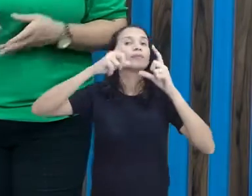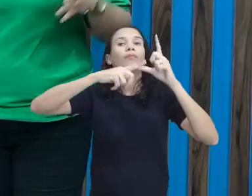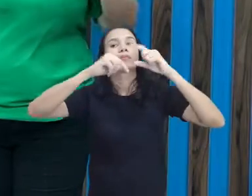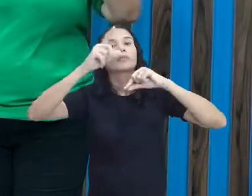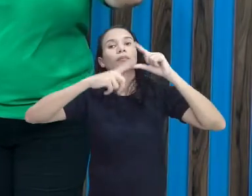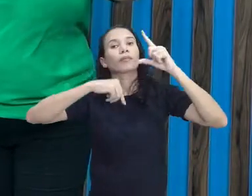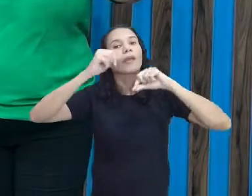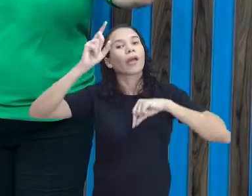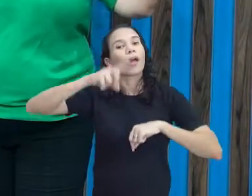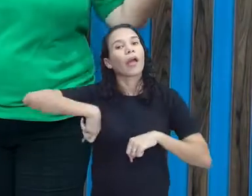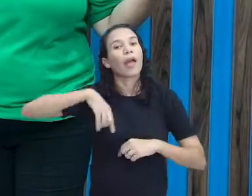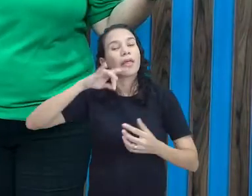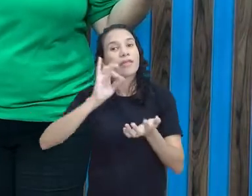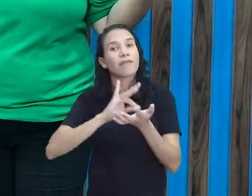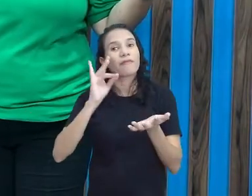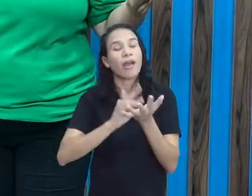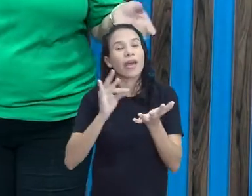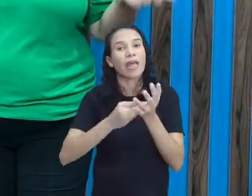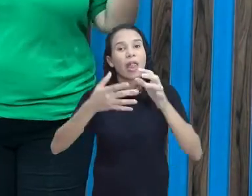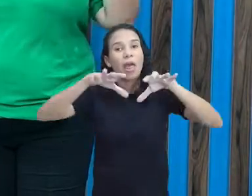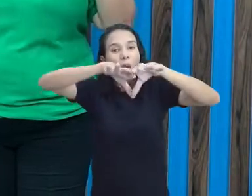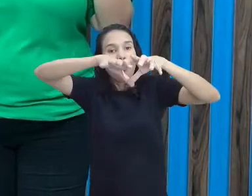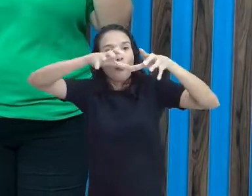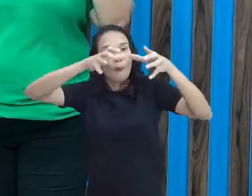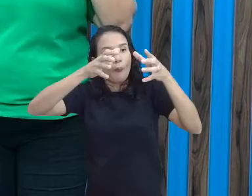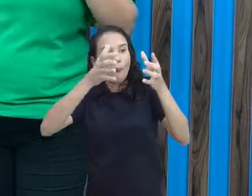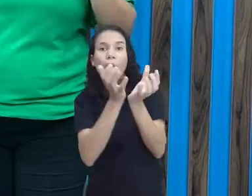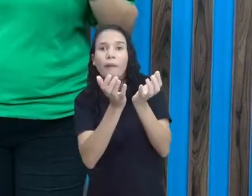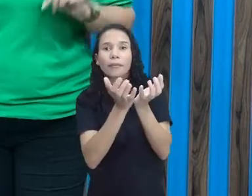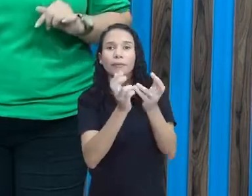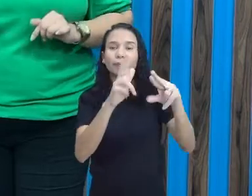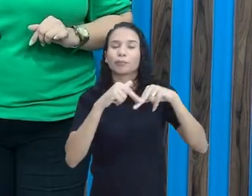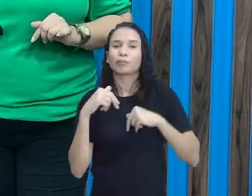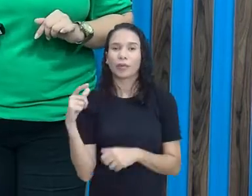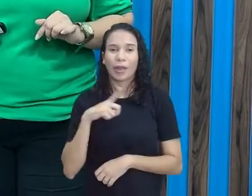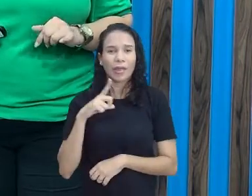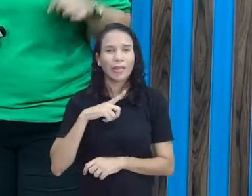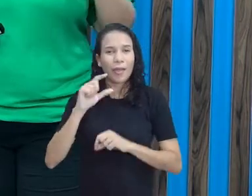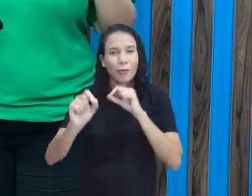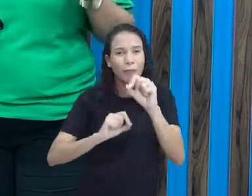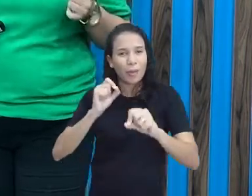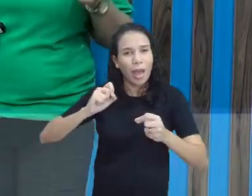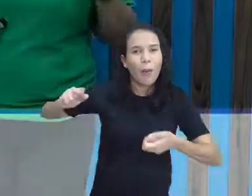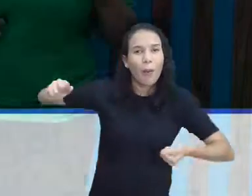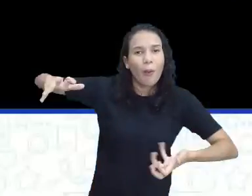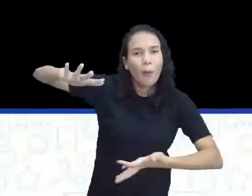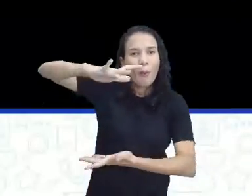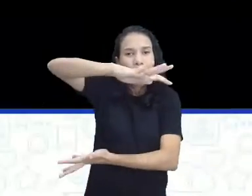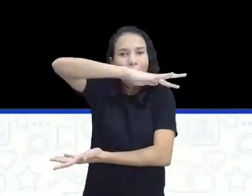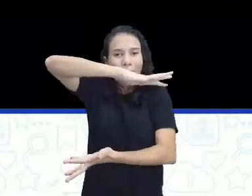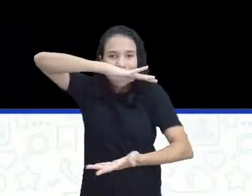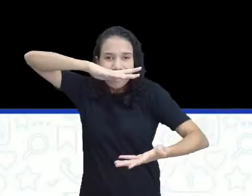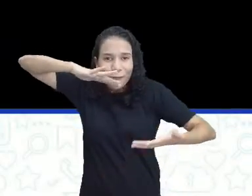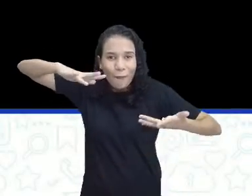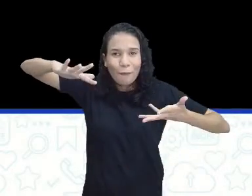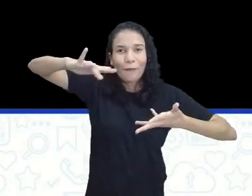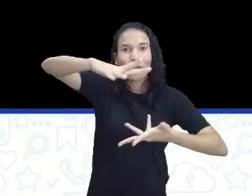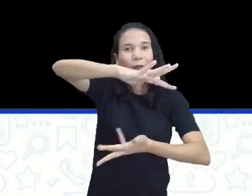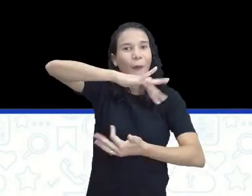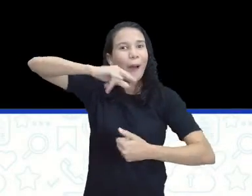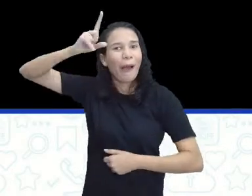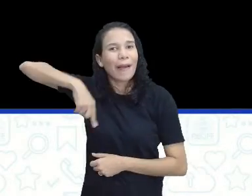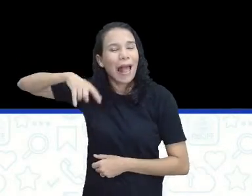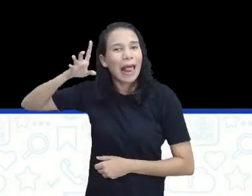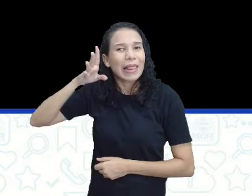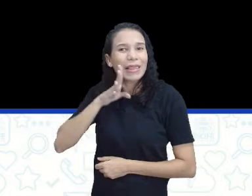pessoal, são esferas, né? E na nossa Via Láctea, olha lá que coisa